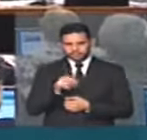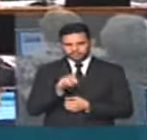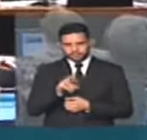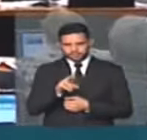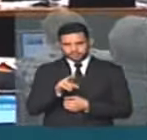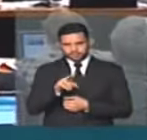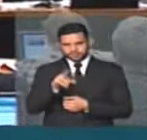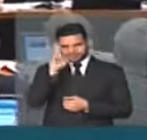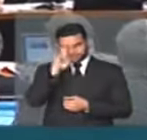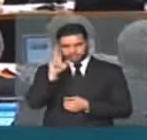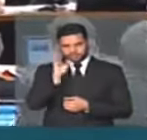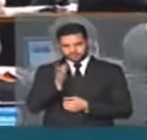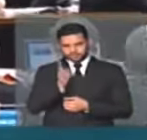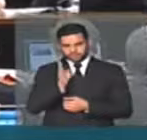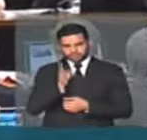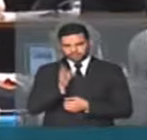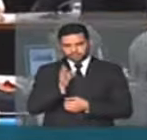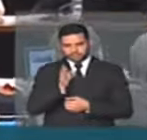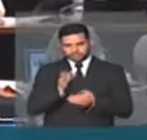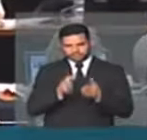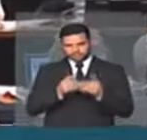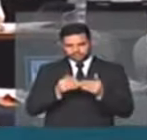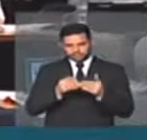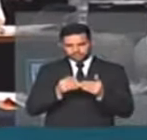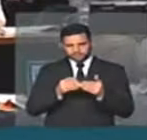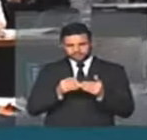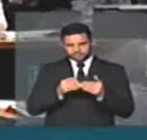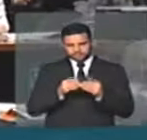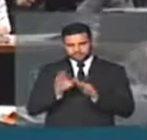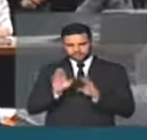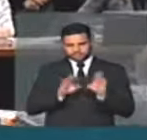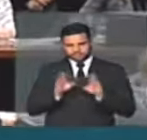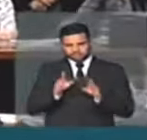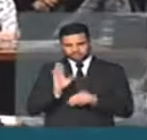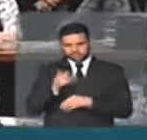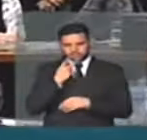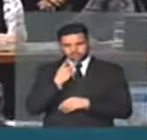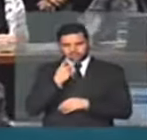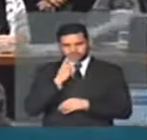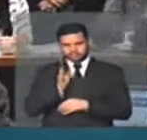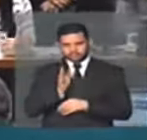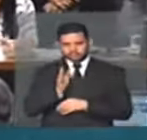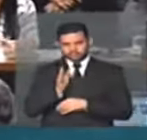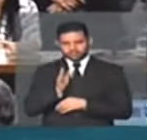Deputado Arnaldo Jordi, Vossa Excelência já fez o encaminhamento.